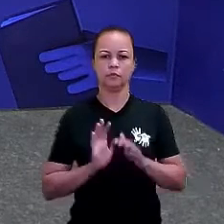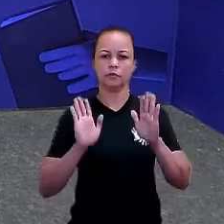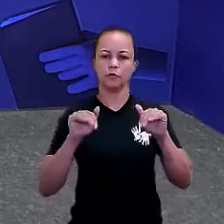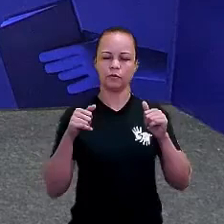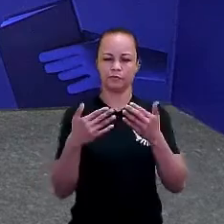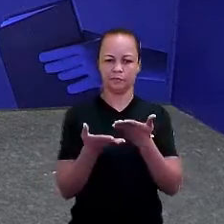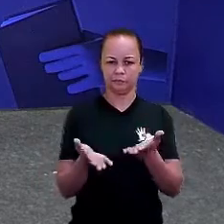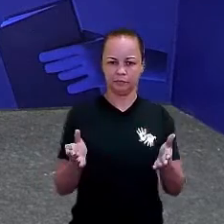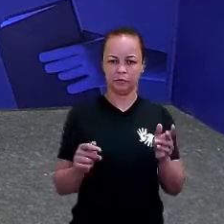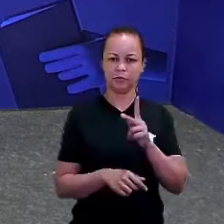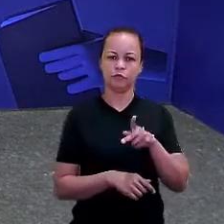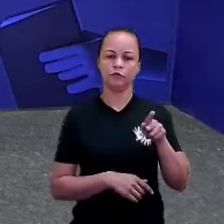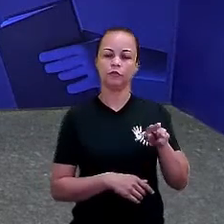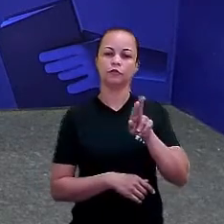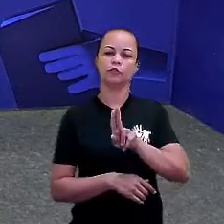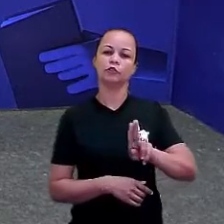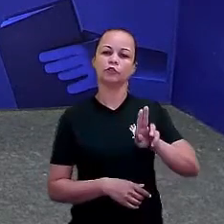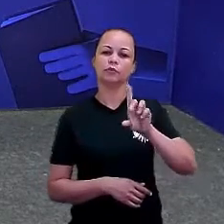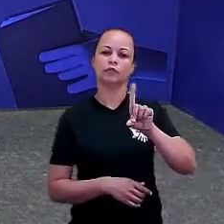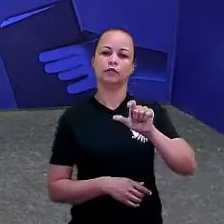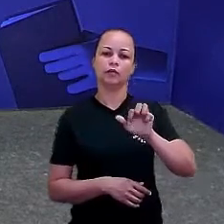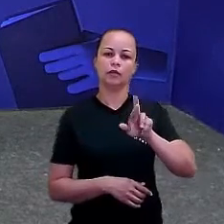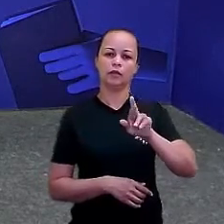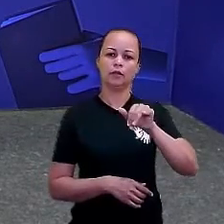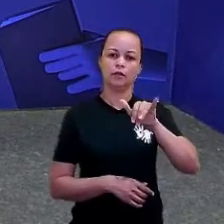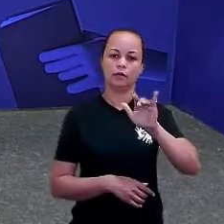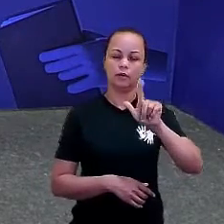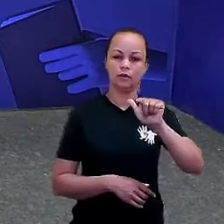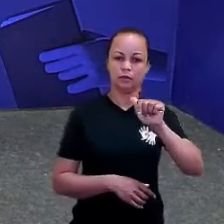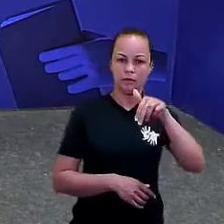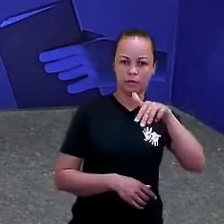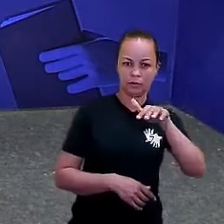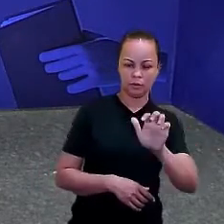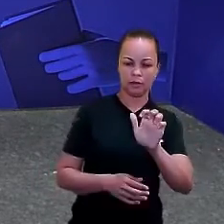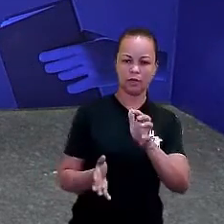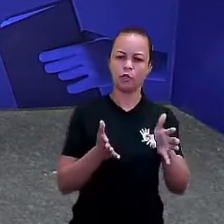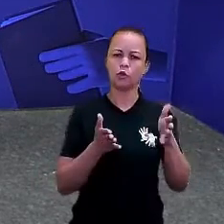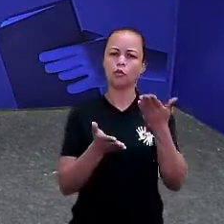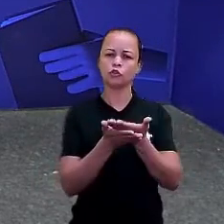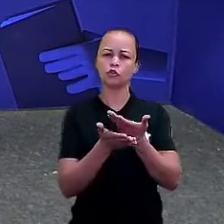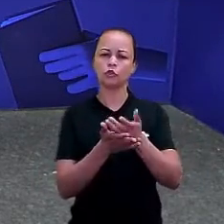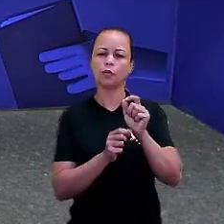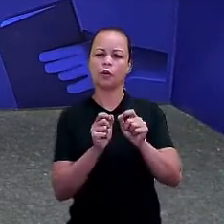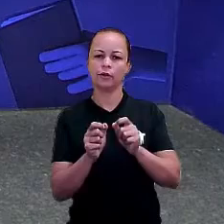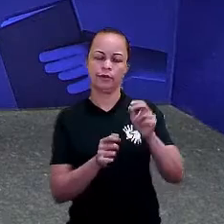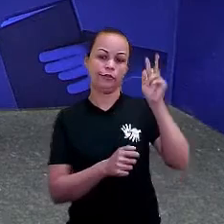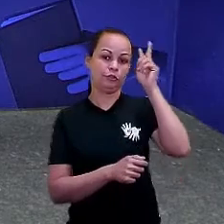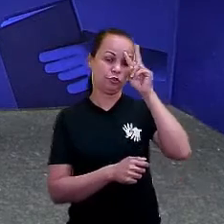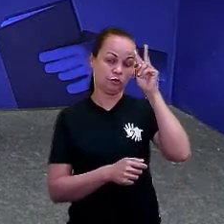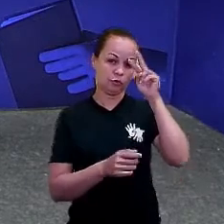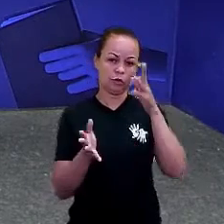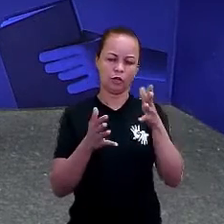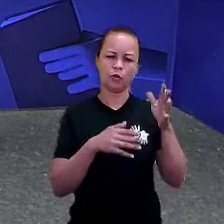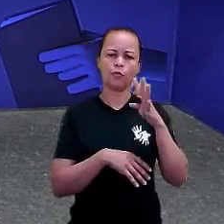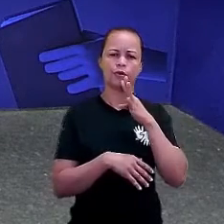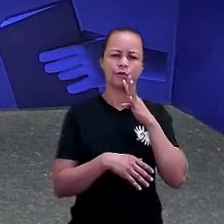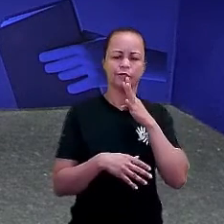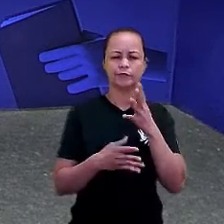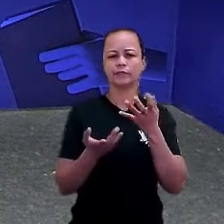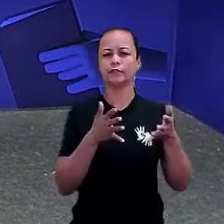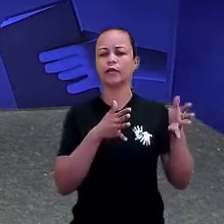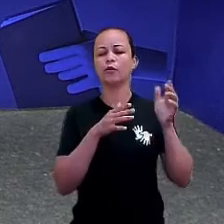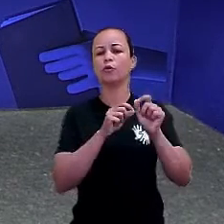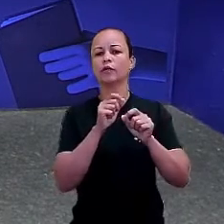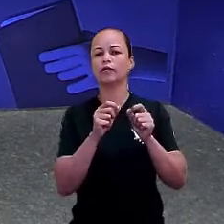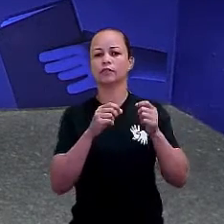Olá para todos, sou a professora Darilane e hoje vamos estudar a história. Vamos compreender o que são os movimentos migratórios dentro do município de